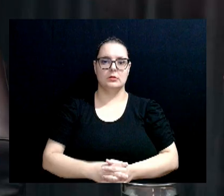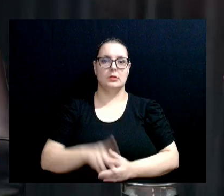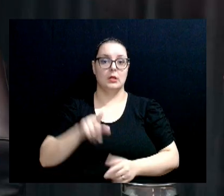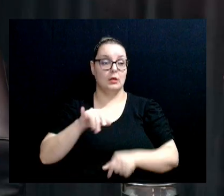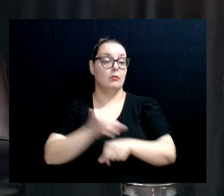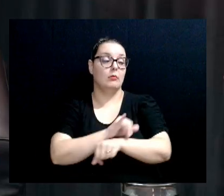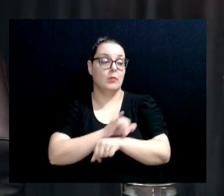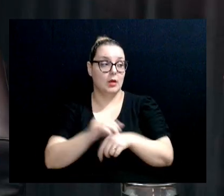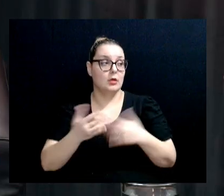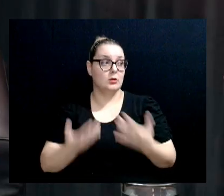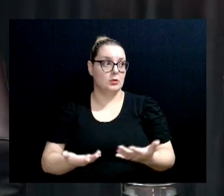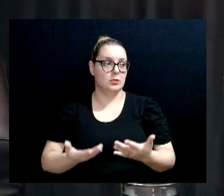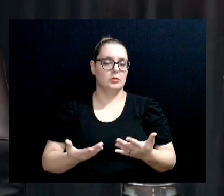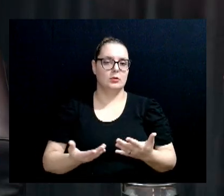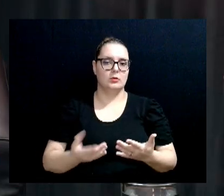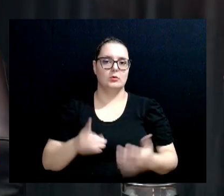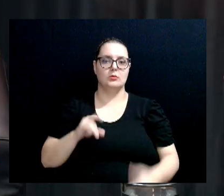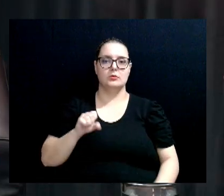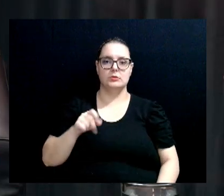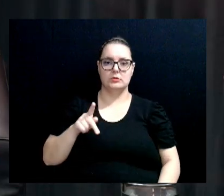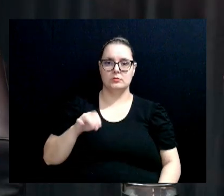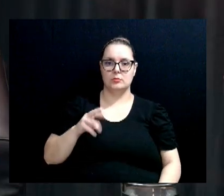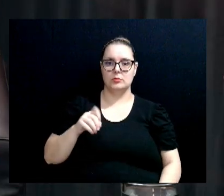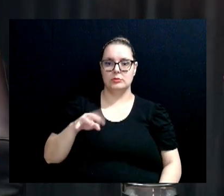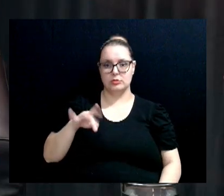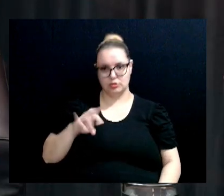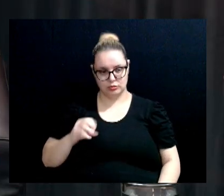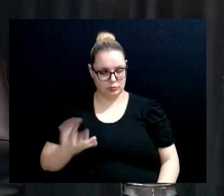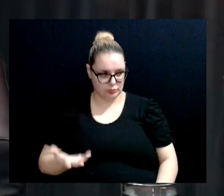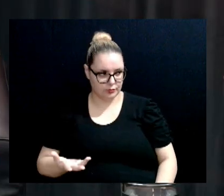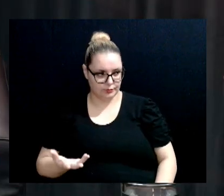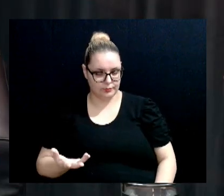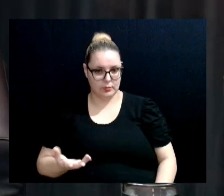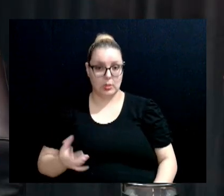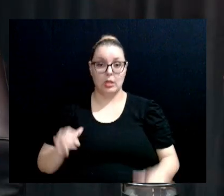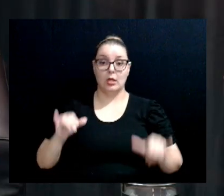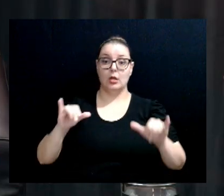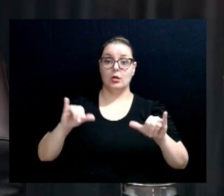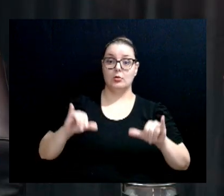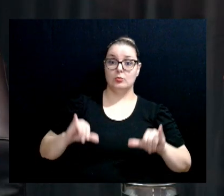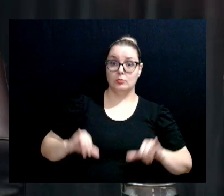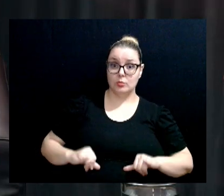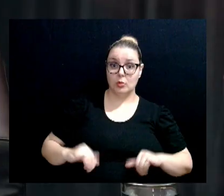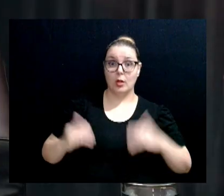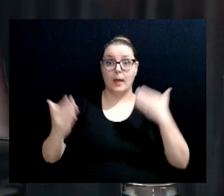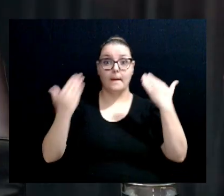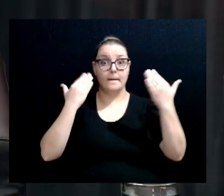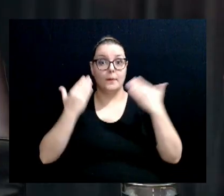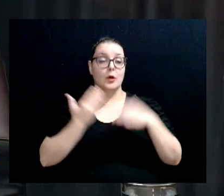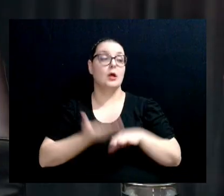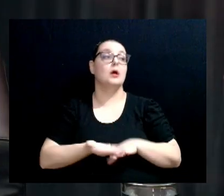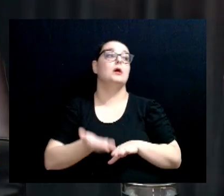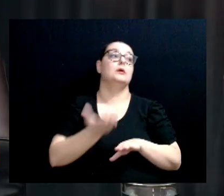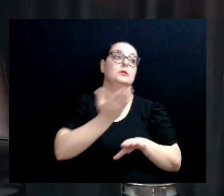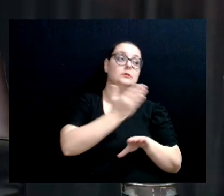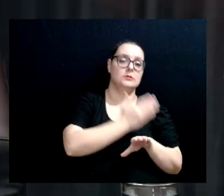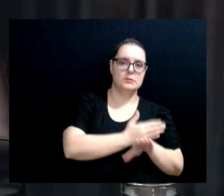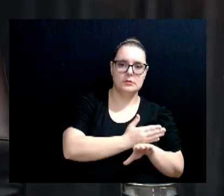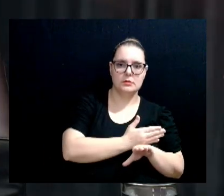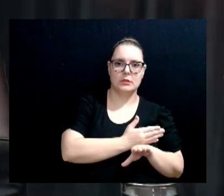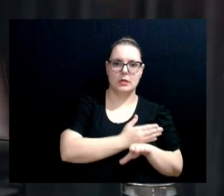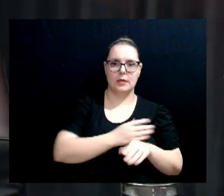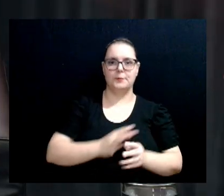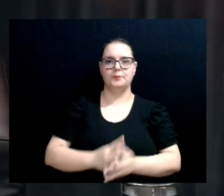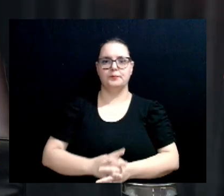um dispositivo de um sofrimento psíquico prévio, né? Então, depois